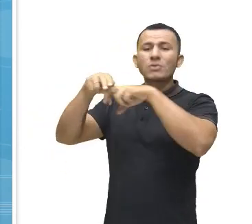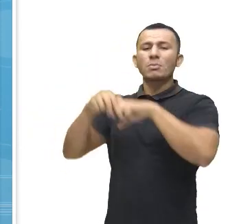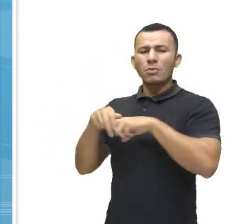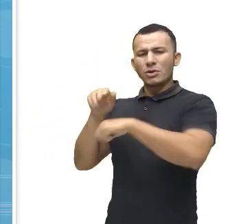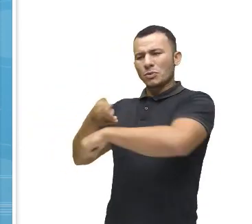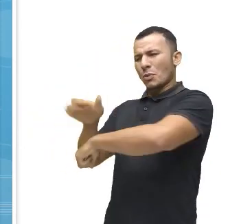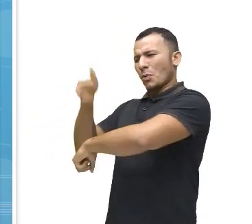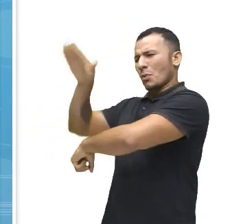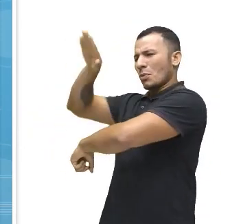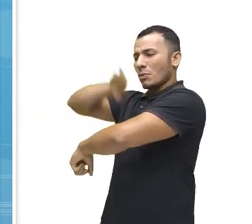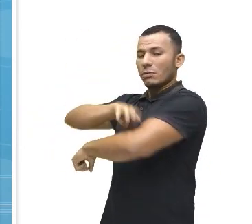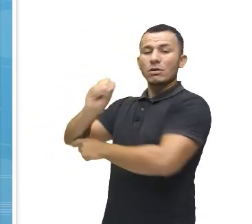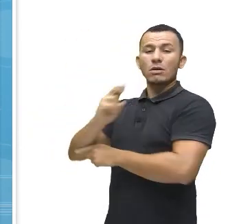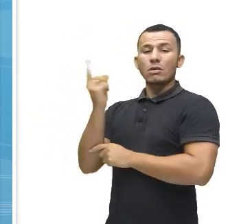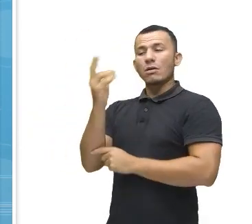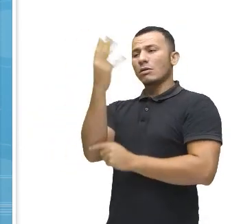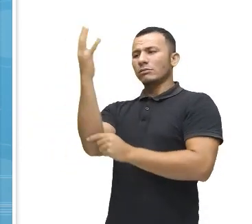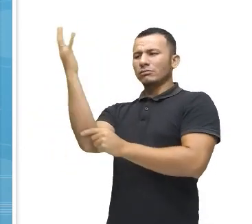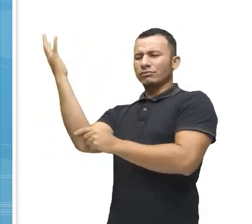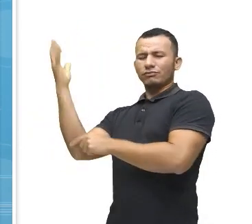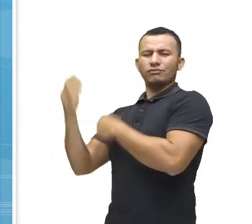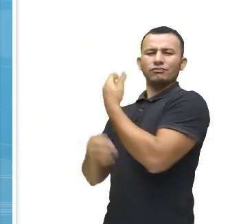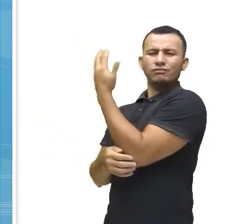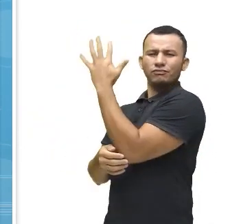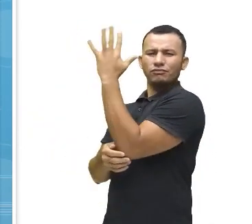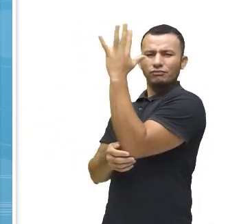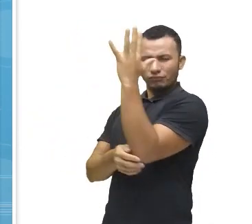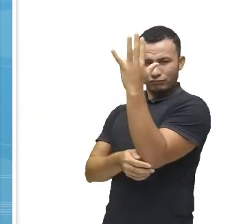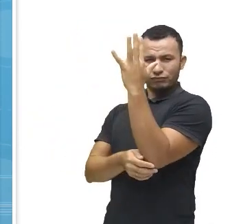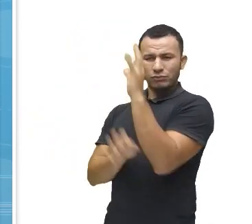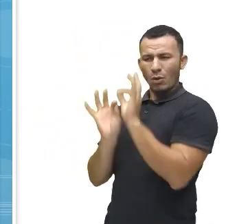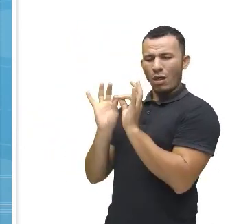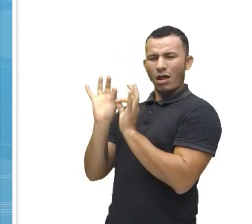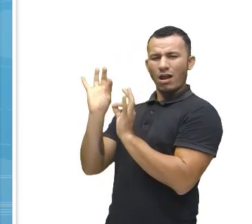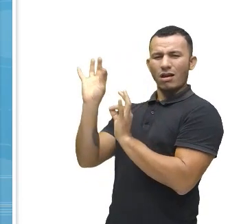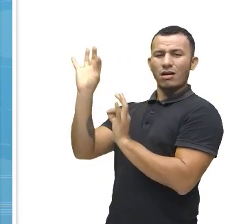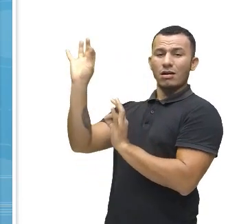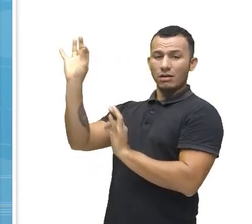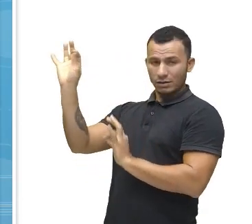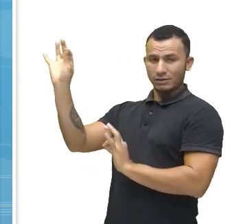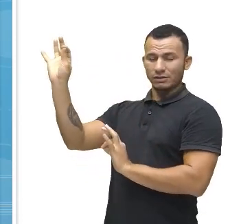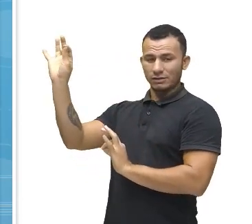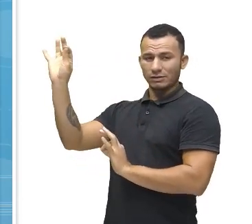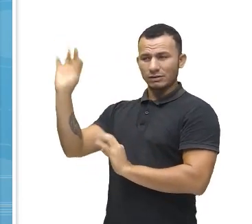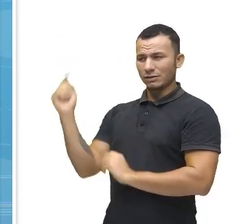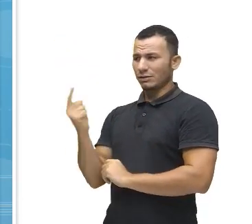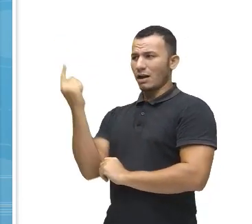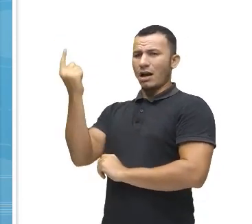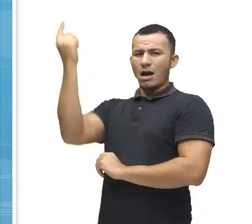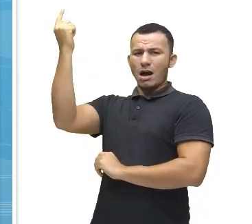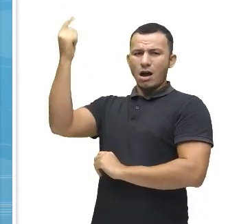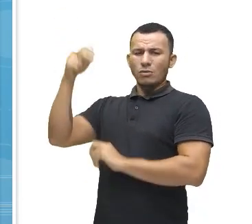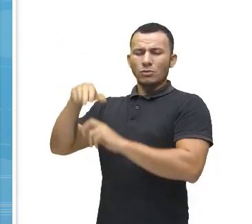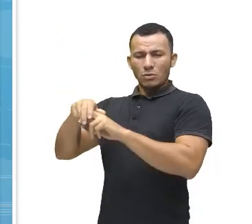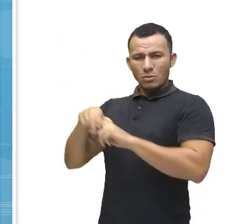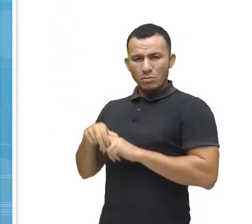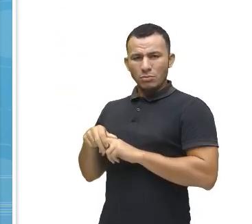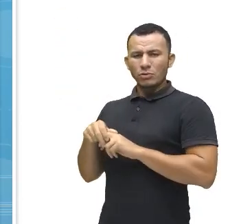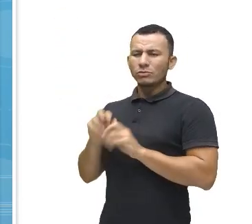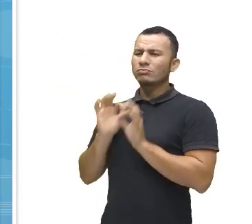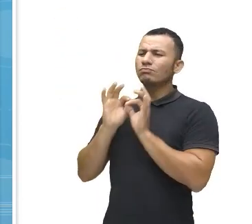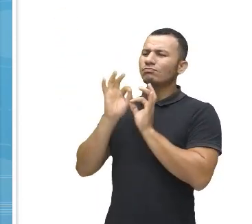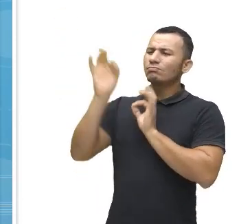de difícil acesso. Geralmente em montanhas ou até mesmo em locais altos, justamente para eles avistarem ao